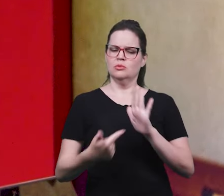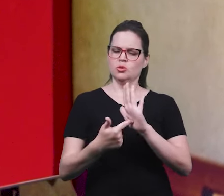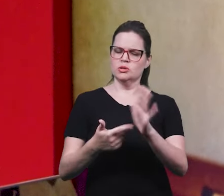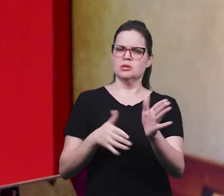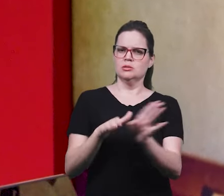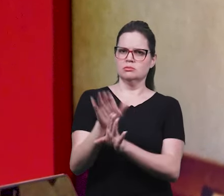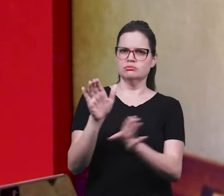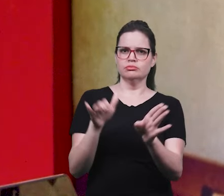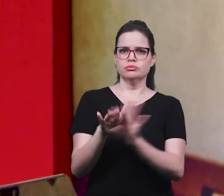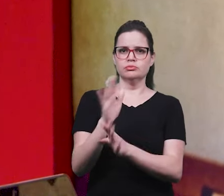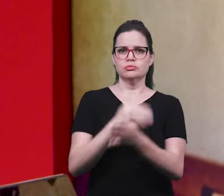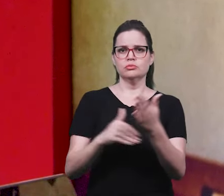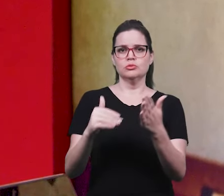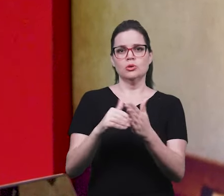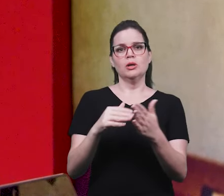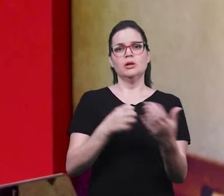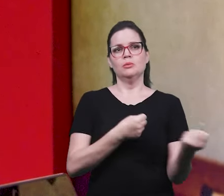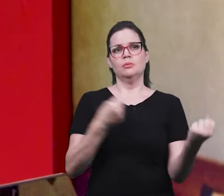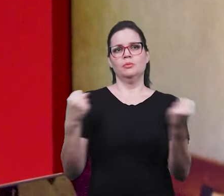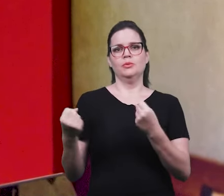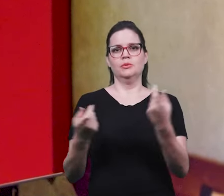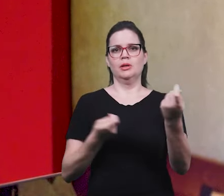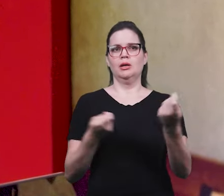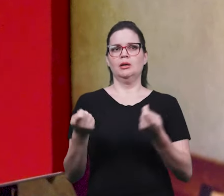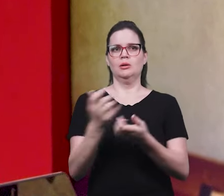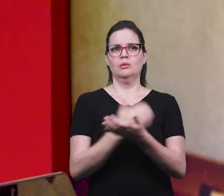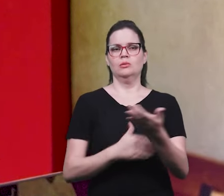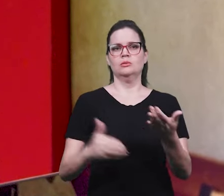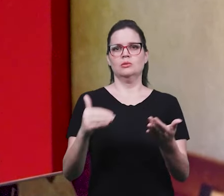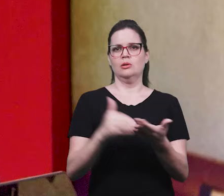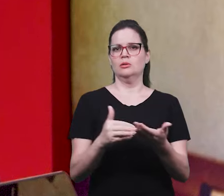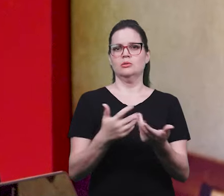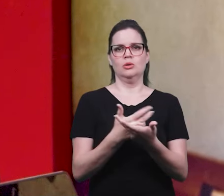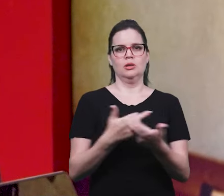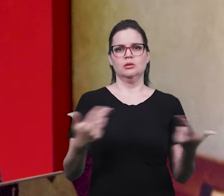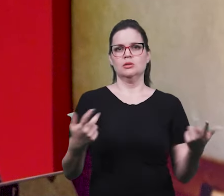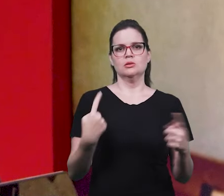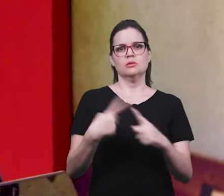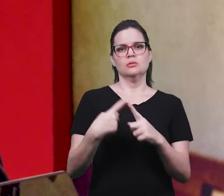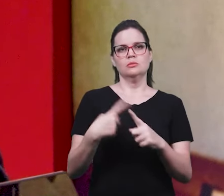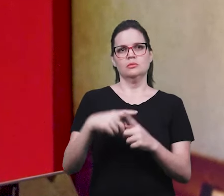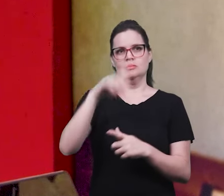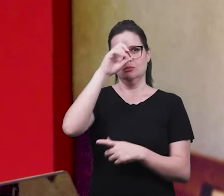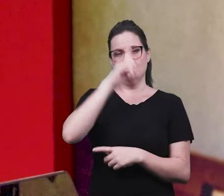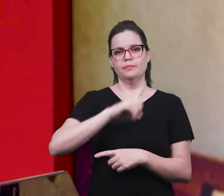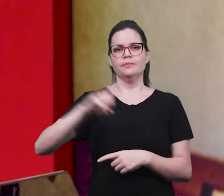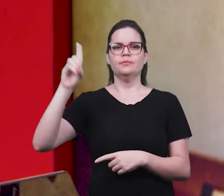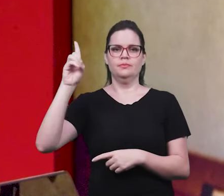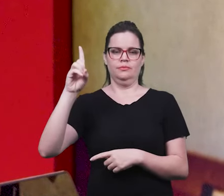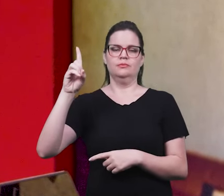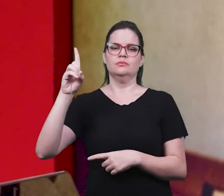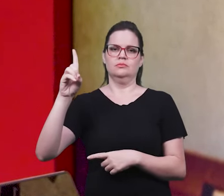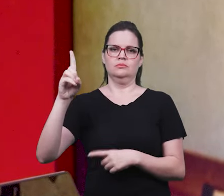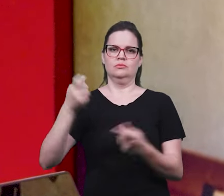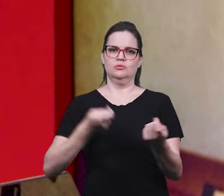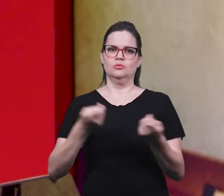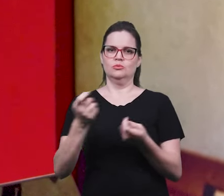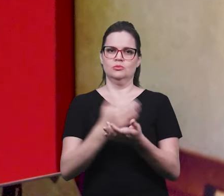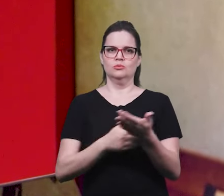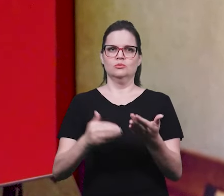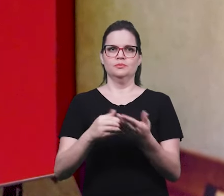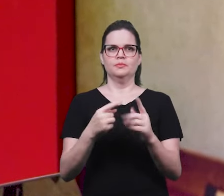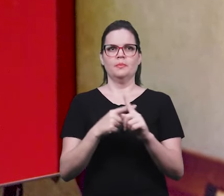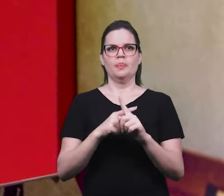esse poder é que controla a igreja, ele faz o que quer, a igreja agora. A única coisa que